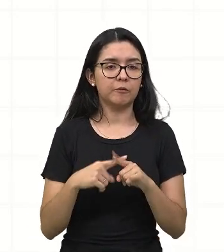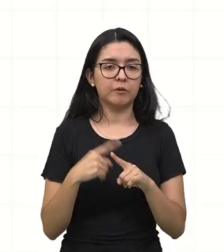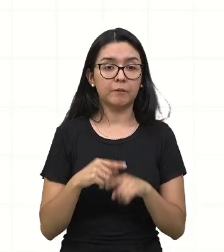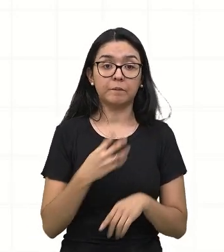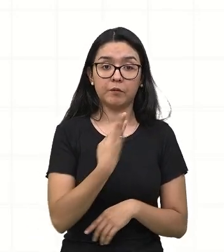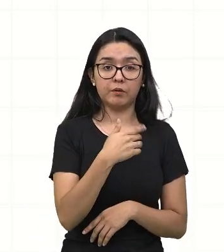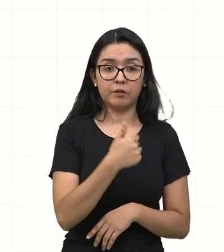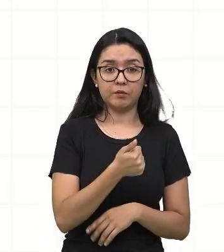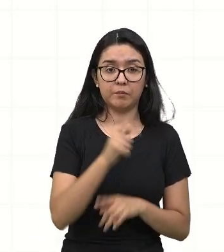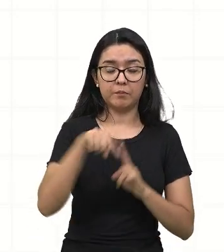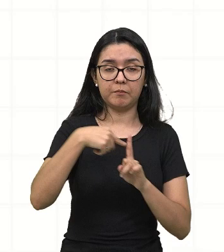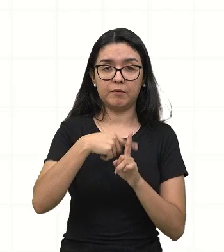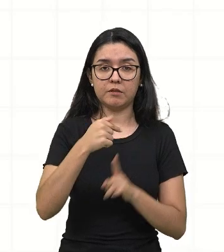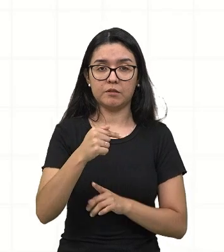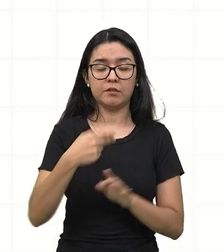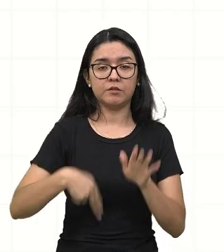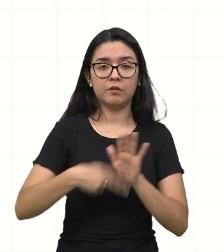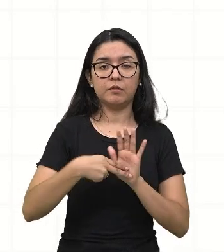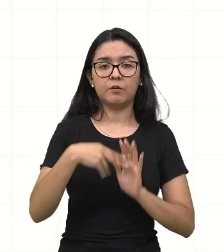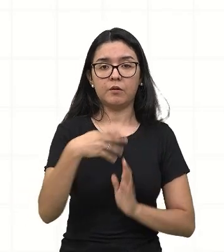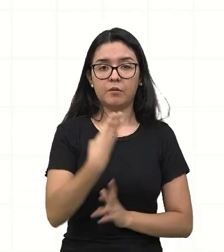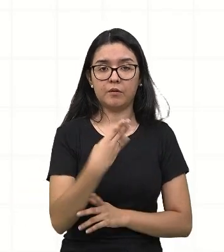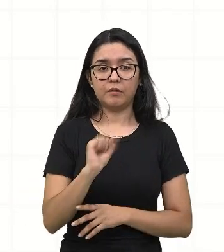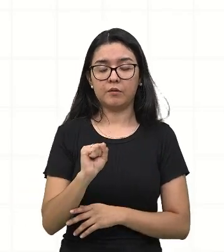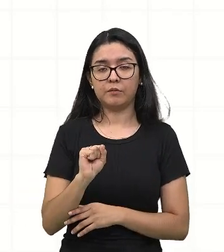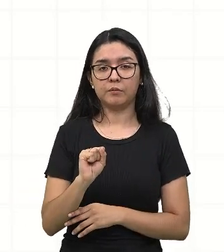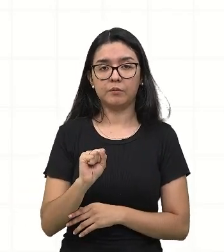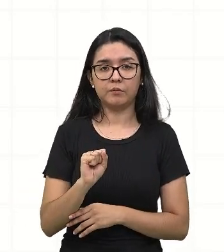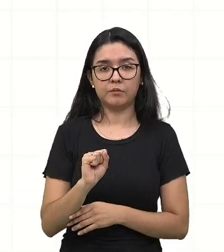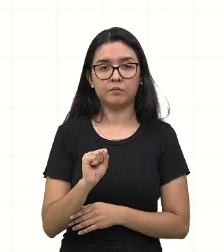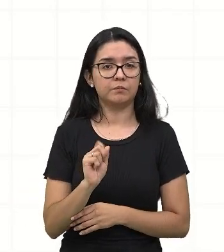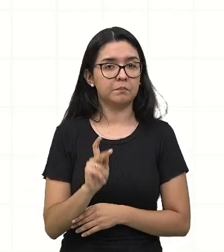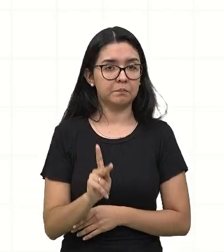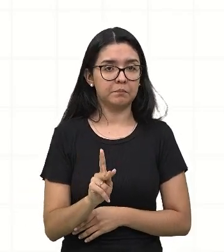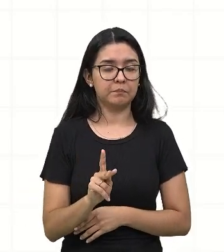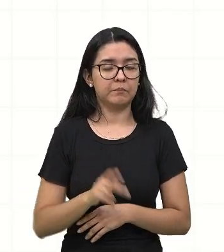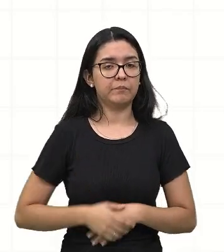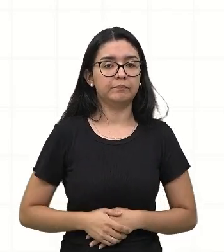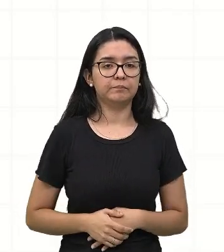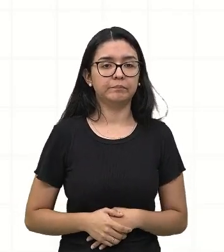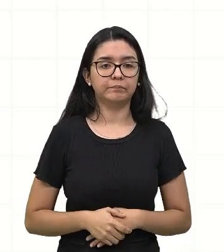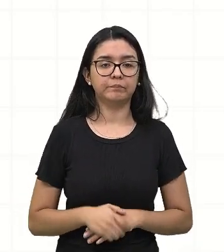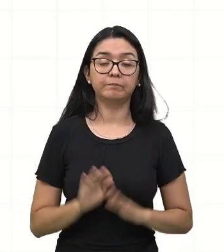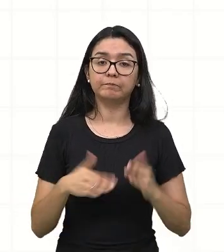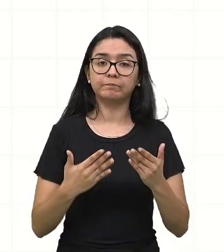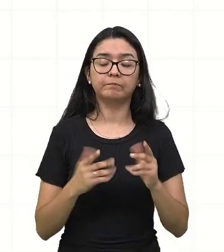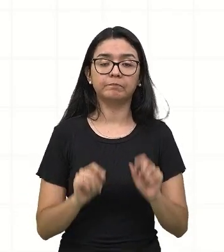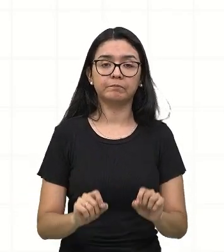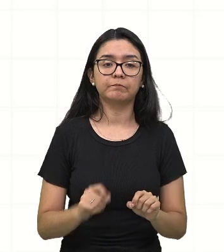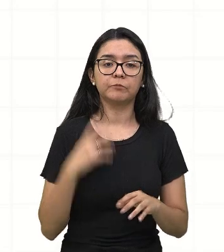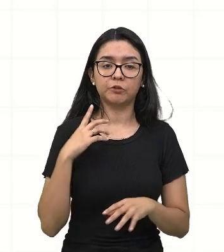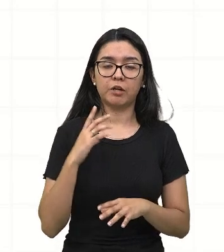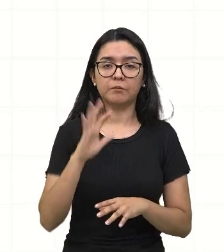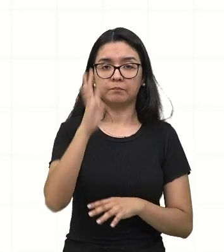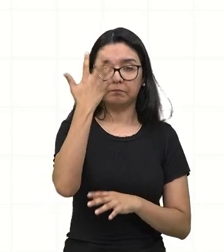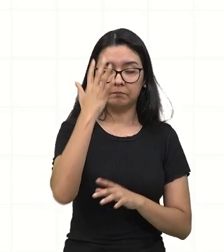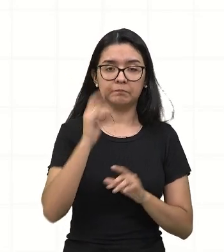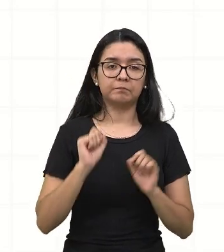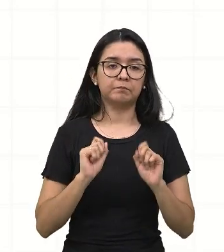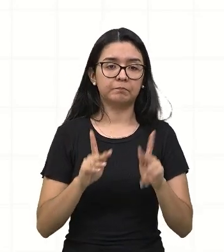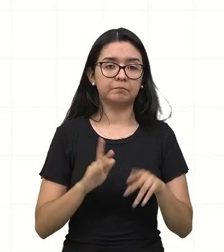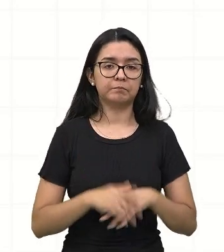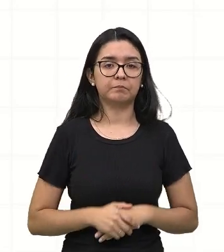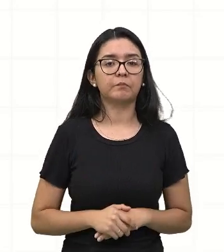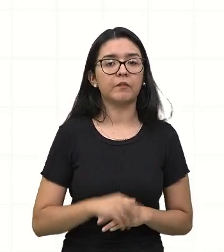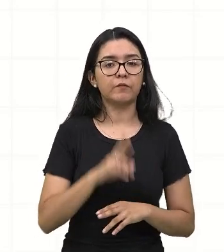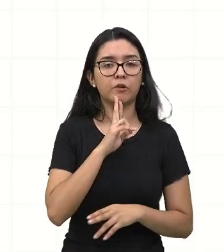Porque 41 mais 7 é igual a 48. Então, resolvendo a nossa questão, vamos colocar aqui